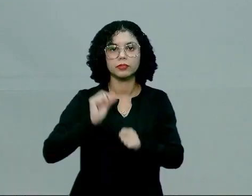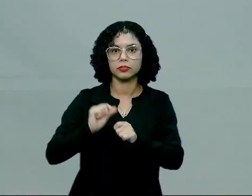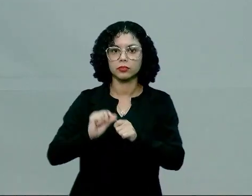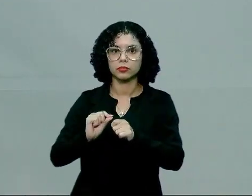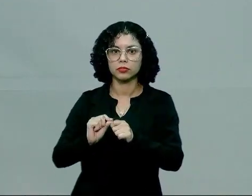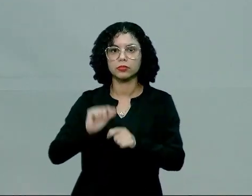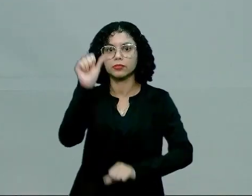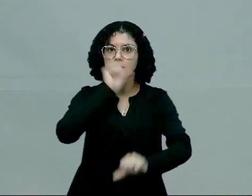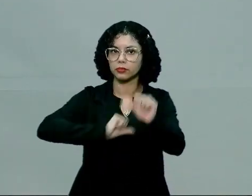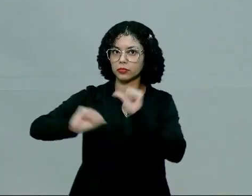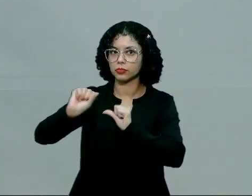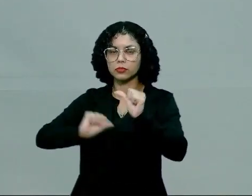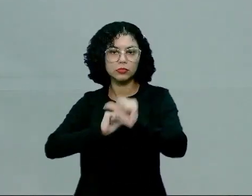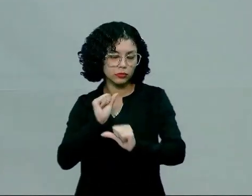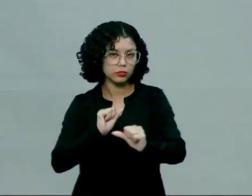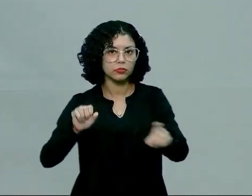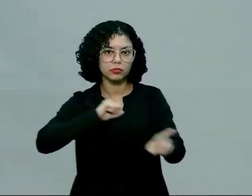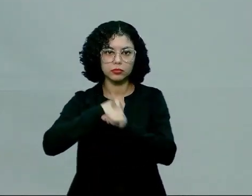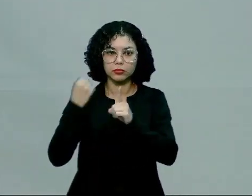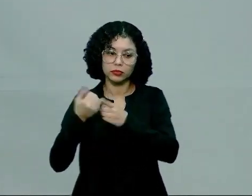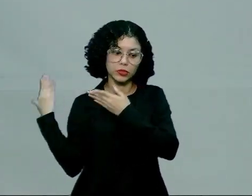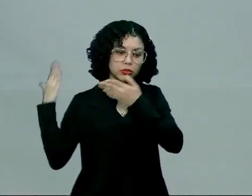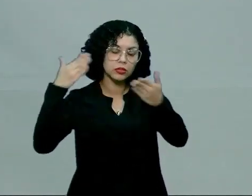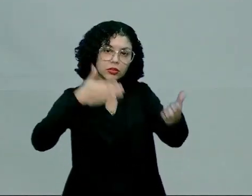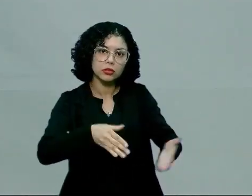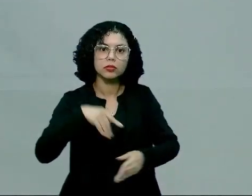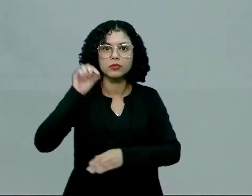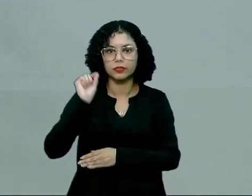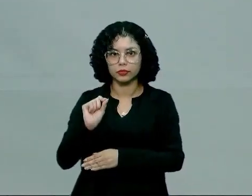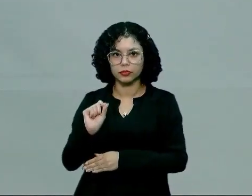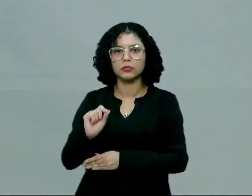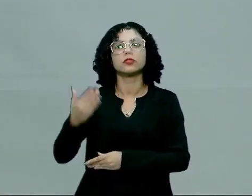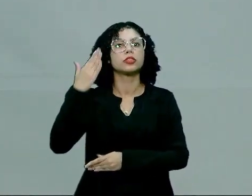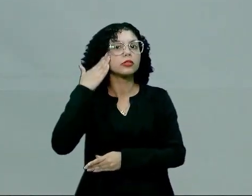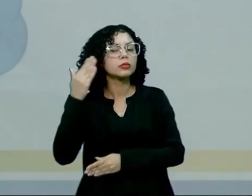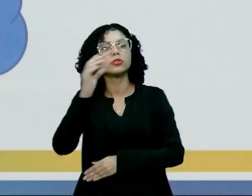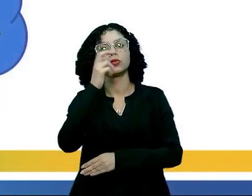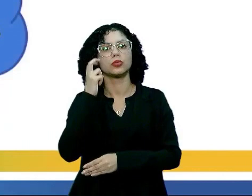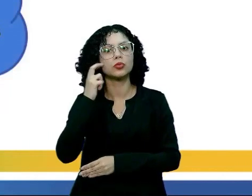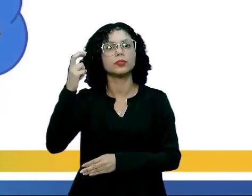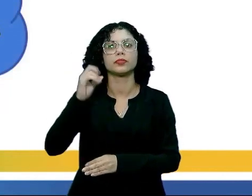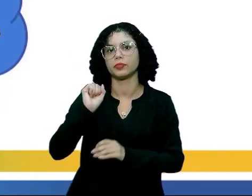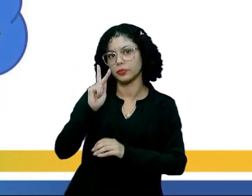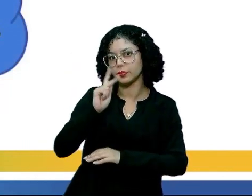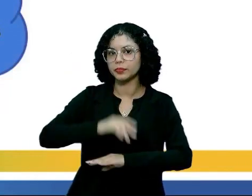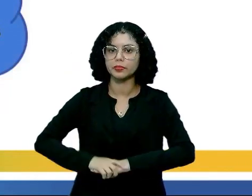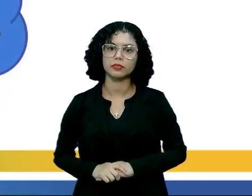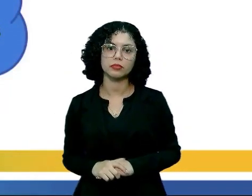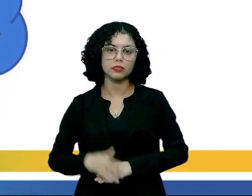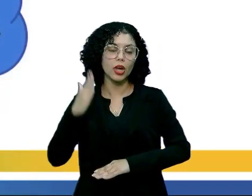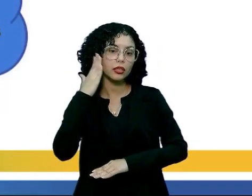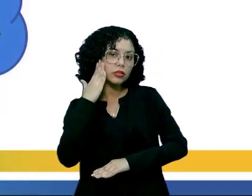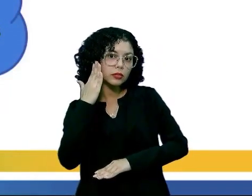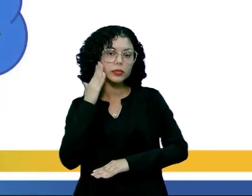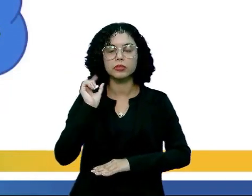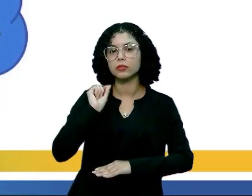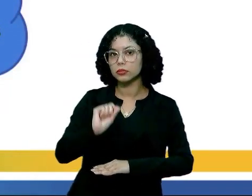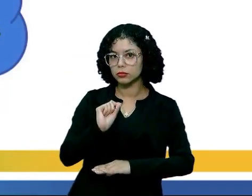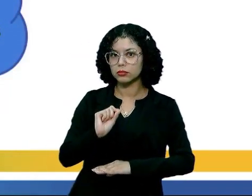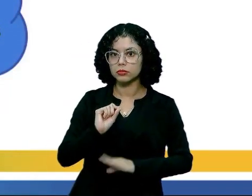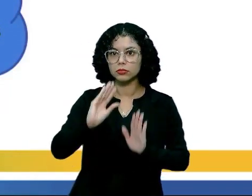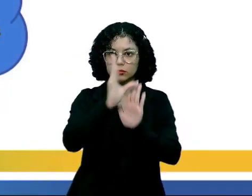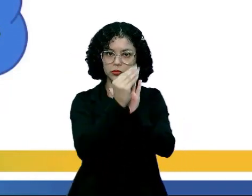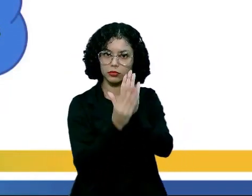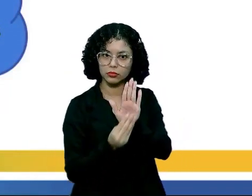de como dessa troca social esse direcionamento vai nos levar para quê compreensão cultural tranquilo essa compreensão vai